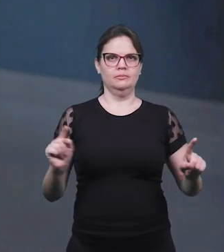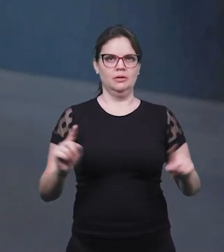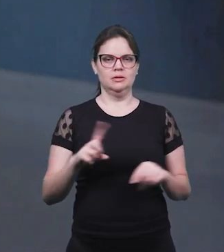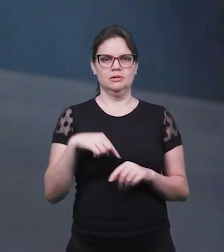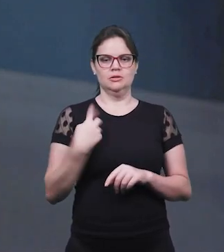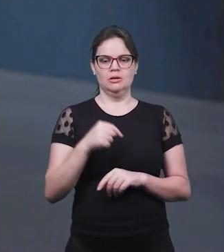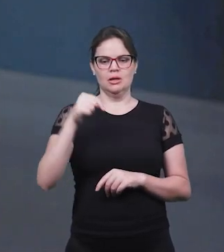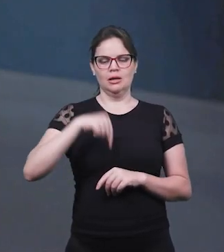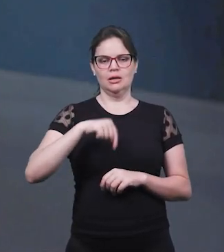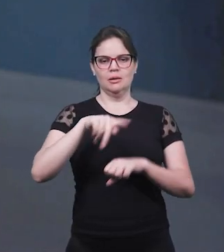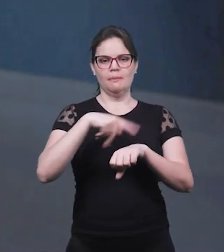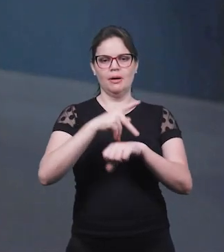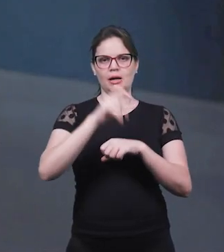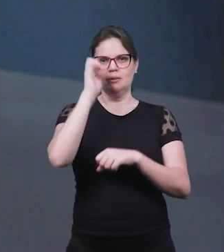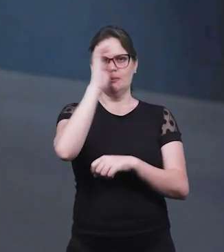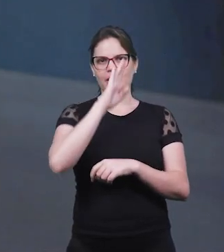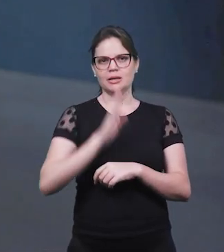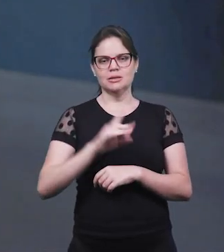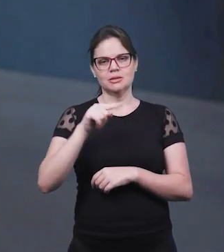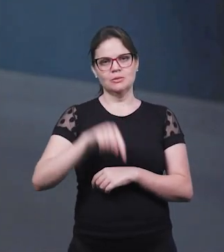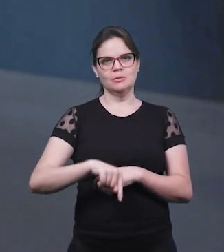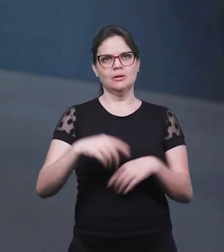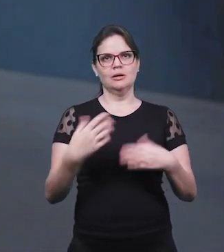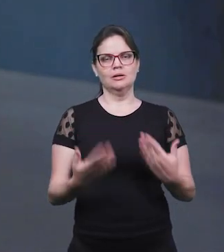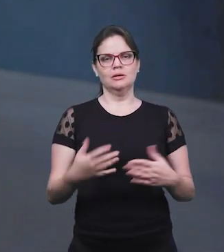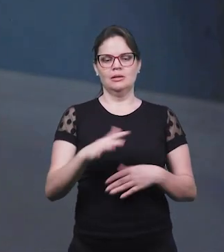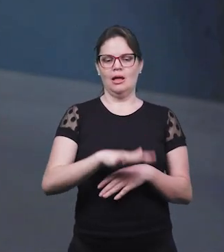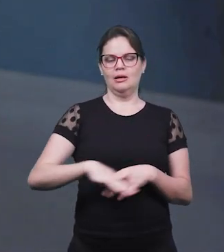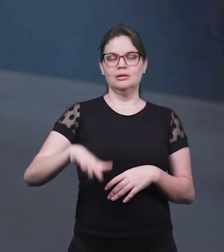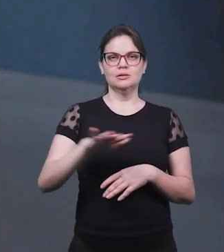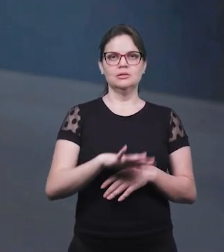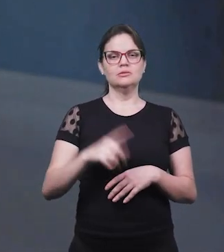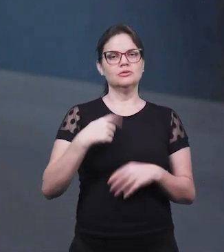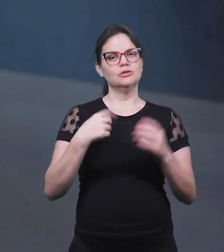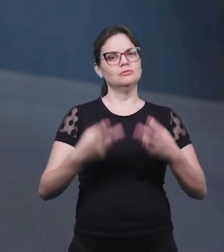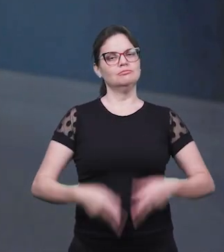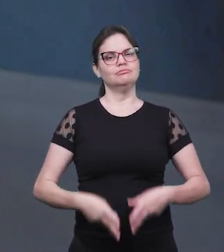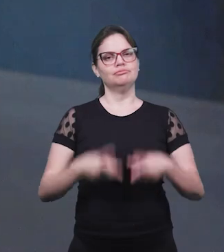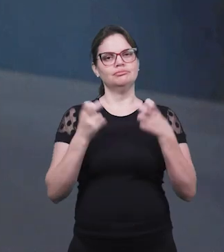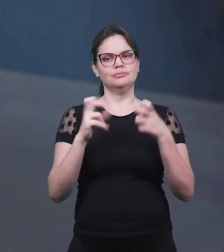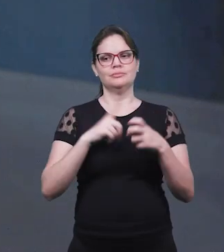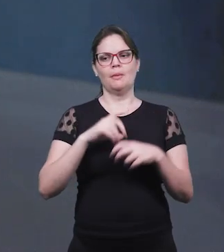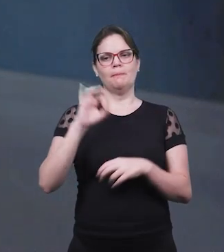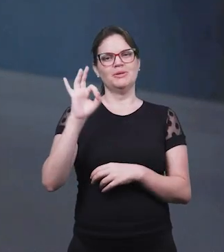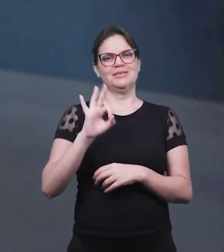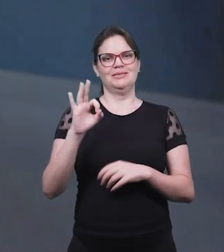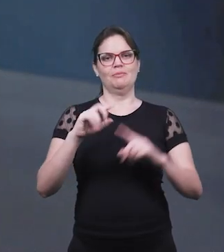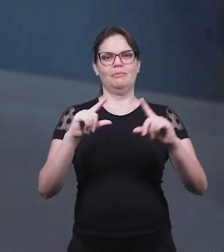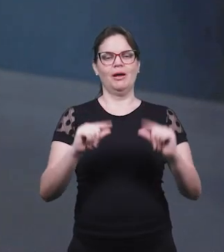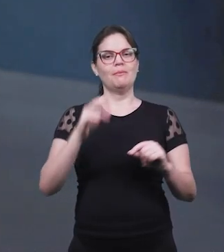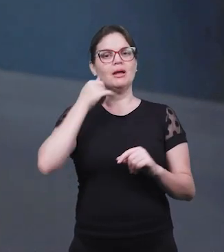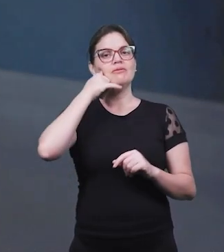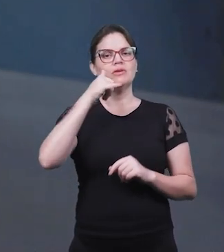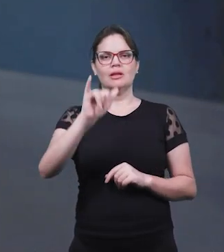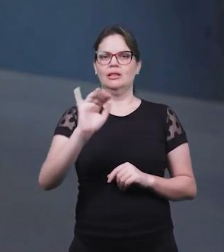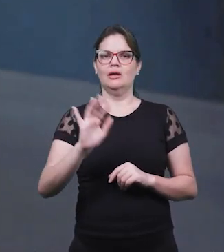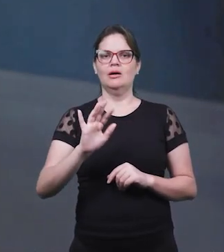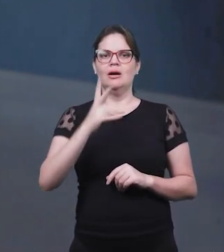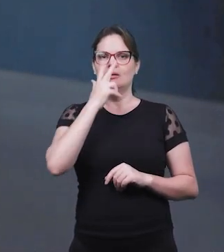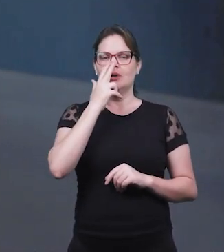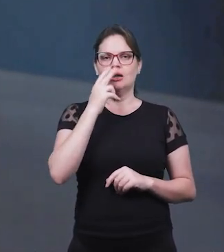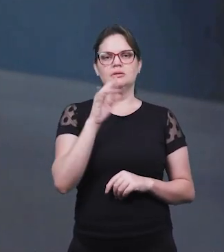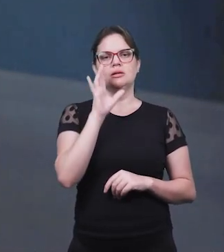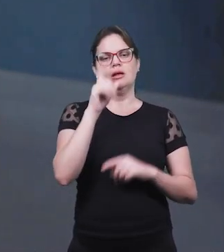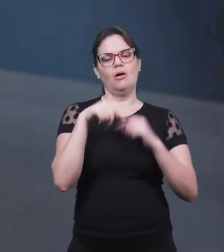resultados do nosso país, nosso estado, nossa região, nós vemos uma porcentagem bem baixa, tá? Menos de